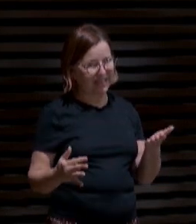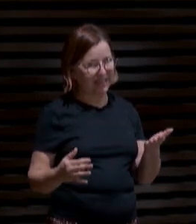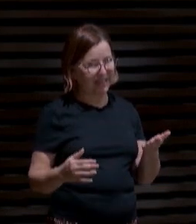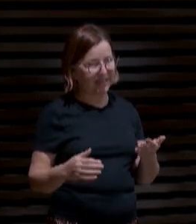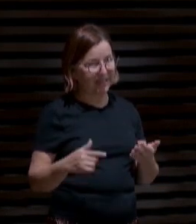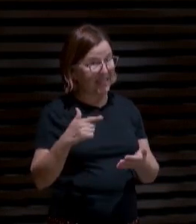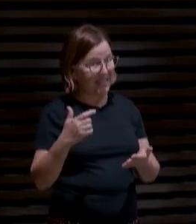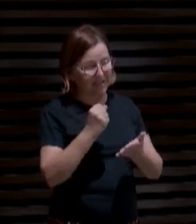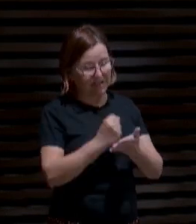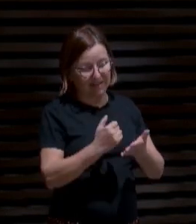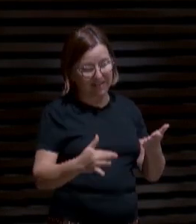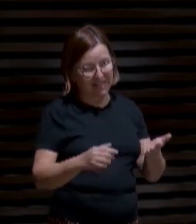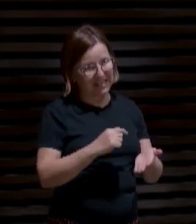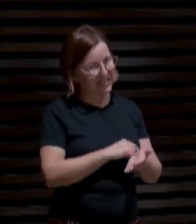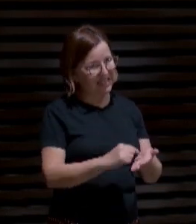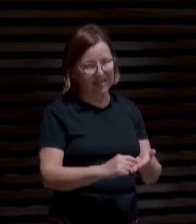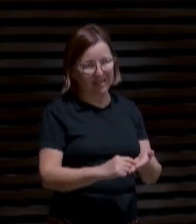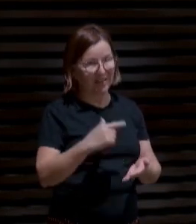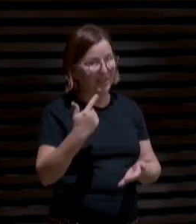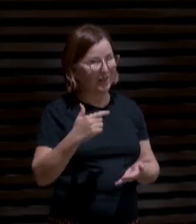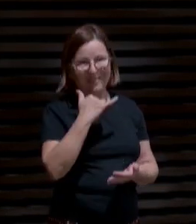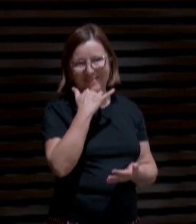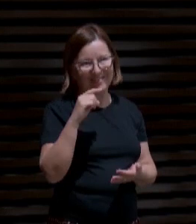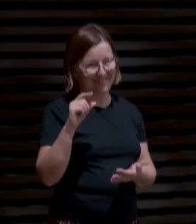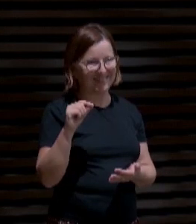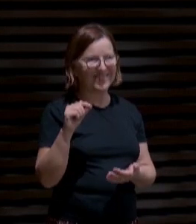sem derramamento de sangue não há remissão.